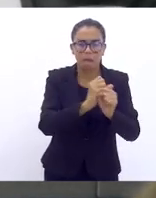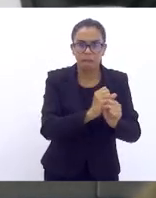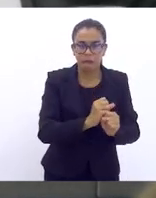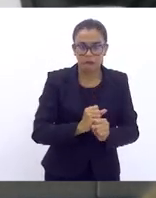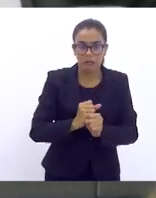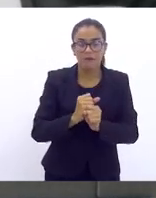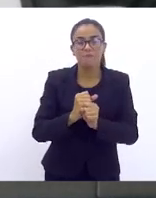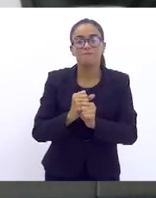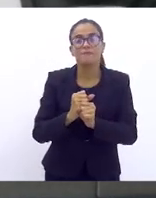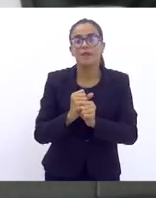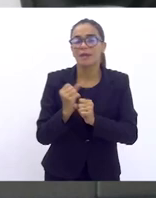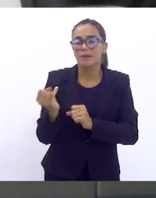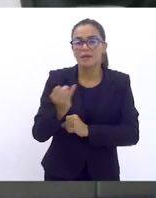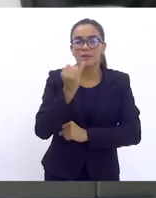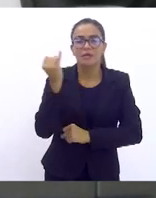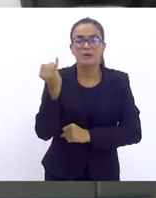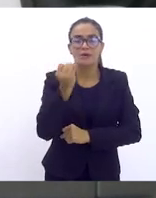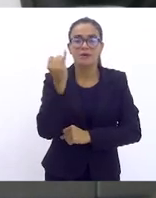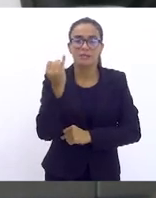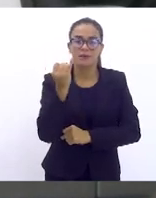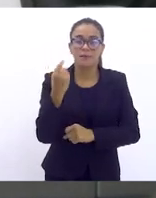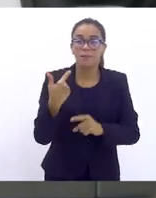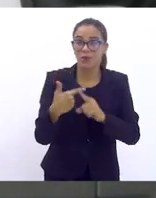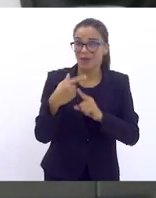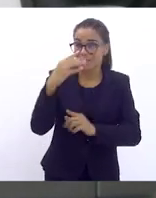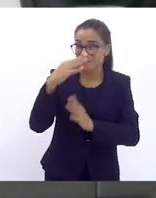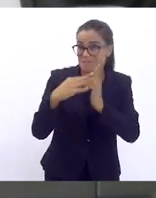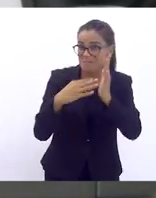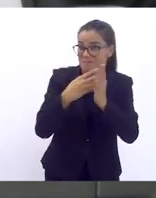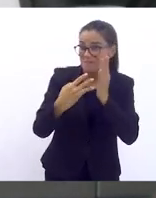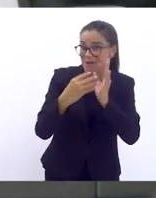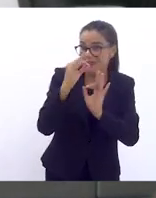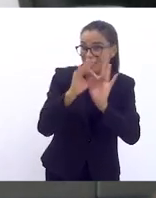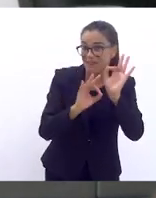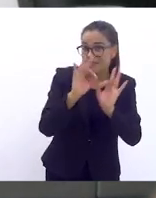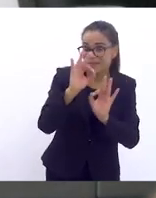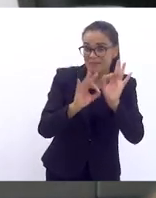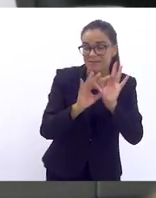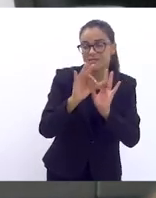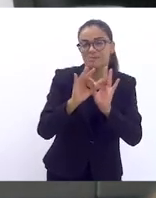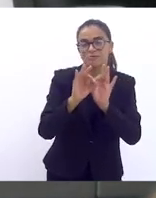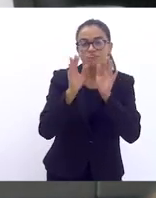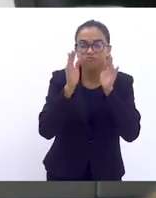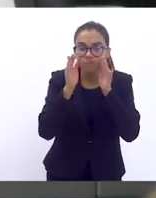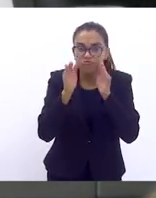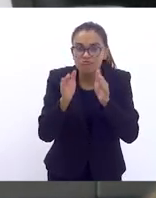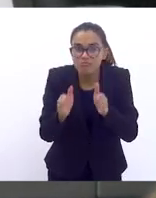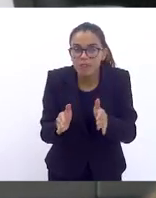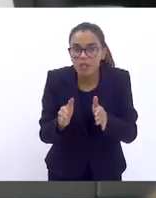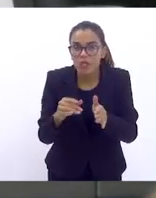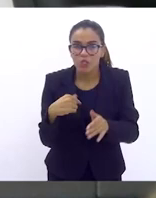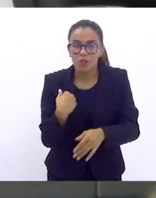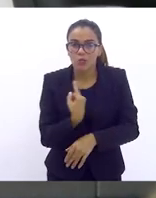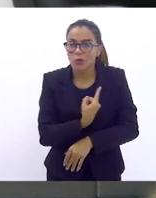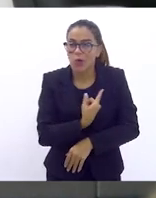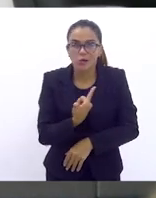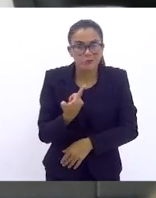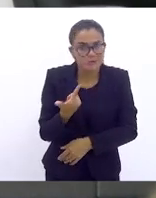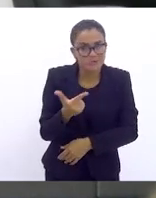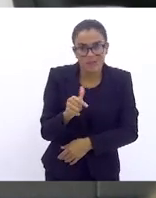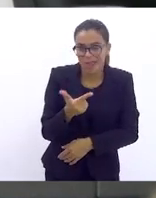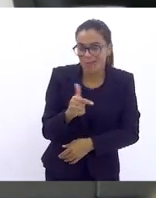via de regra planejamento em função de nós não termos Muita